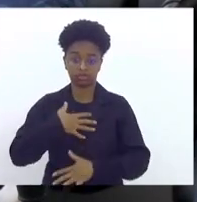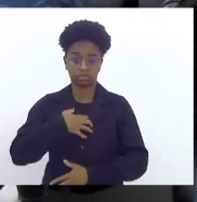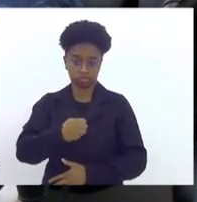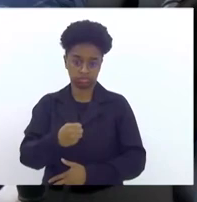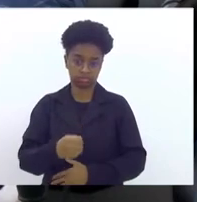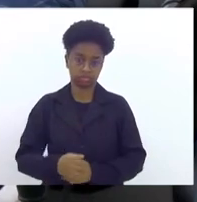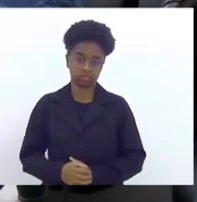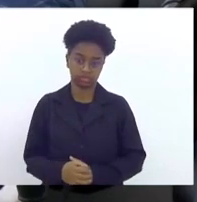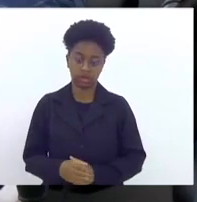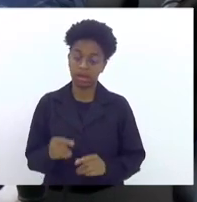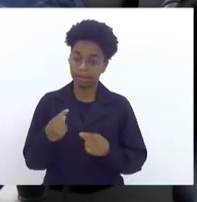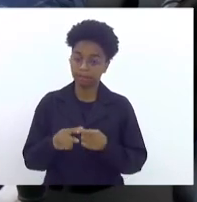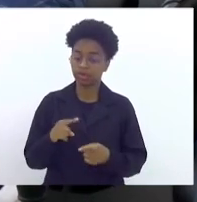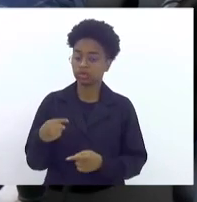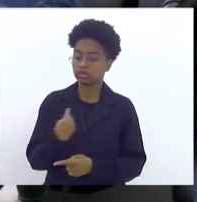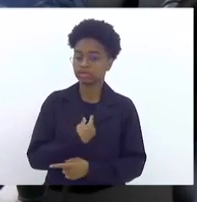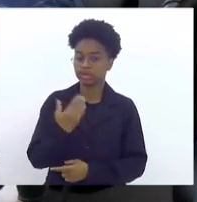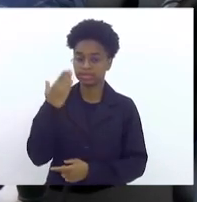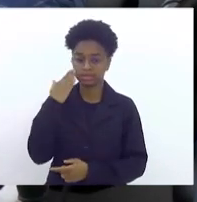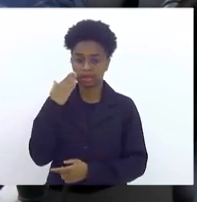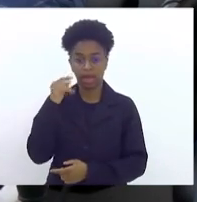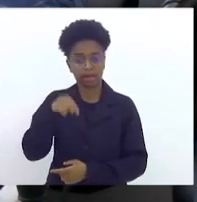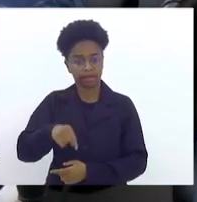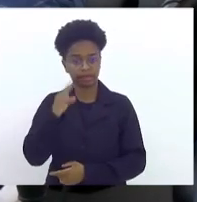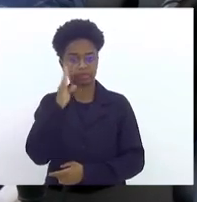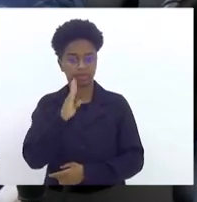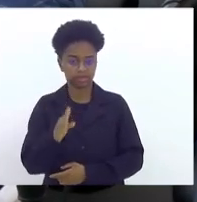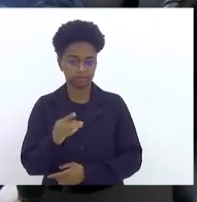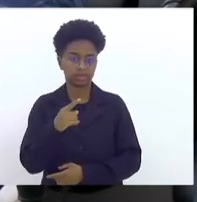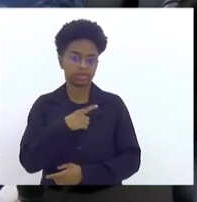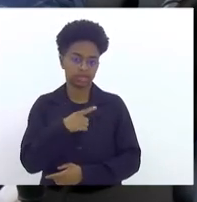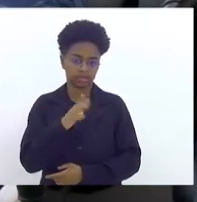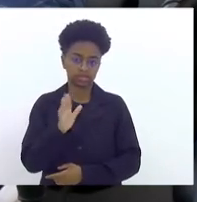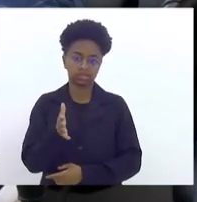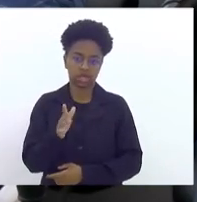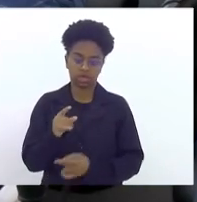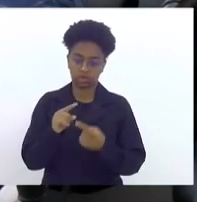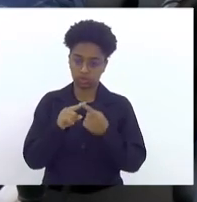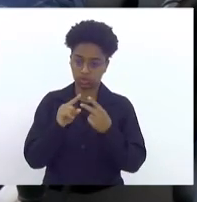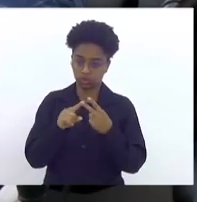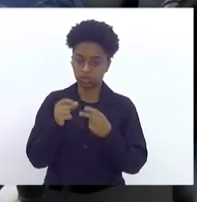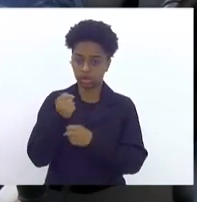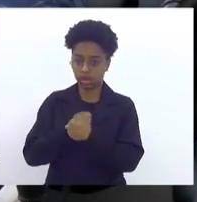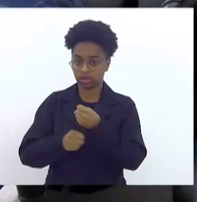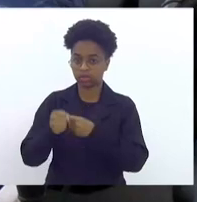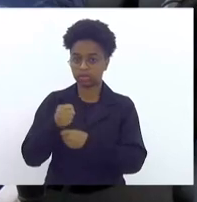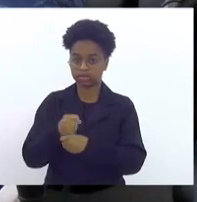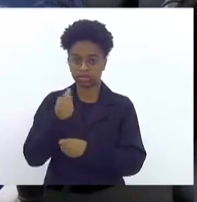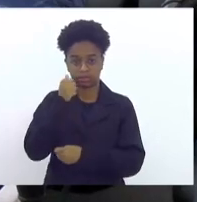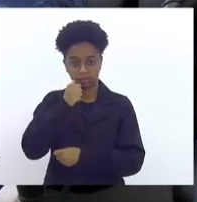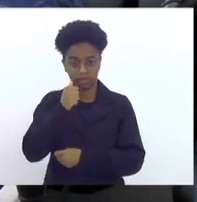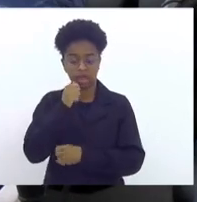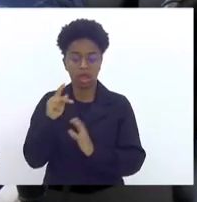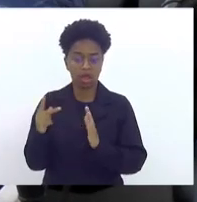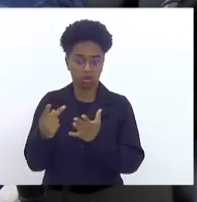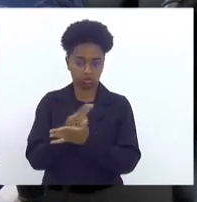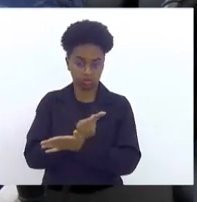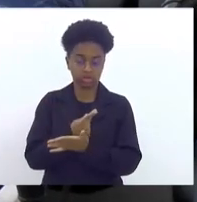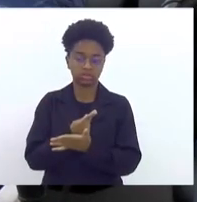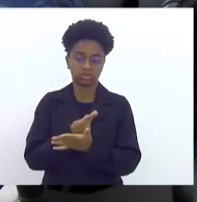nós que aqui inclusive no Brasil já tivemos dois casos no ano passado de meninas que foram vítimas